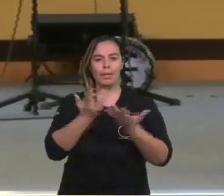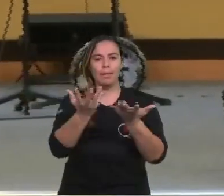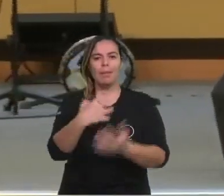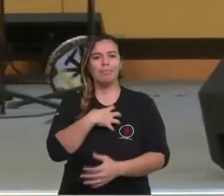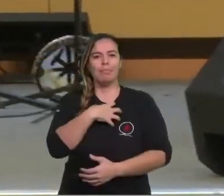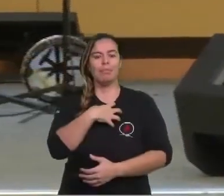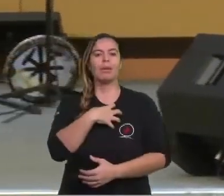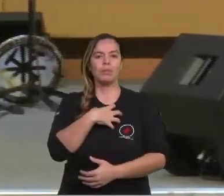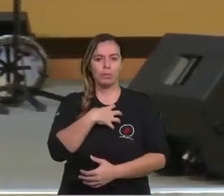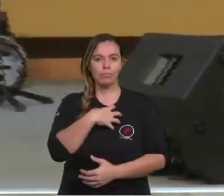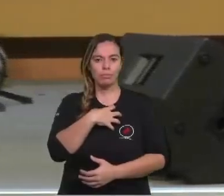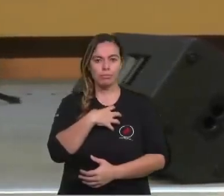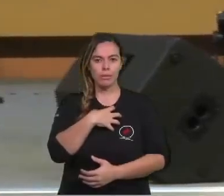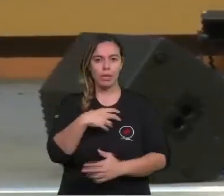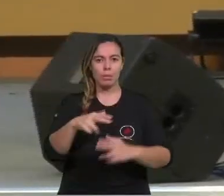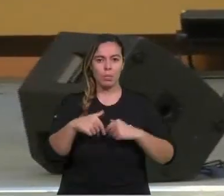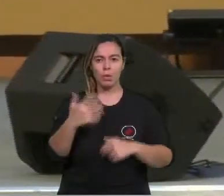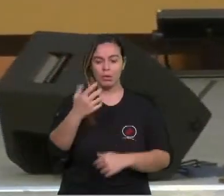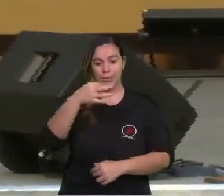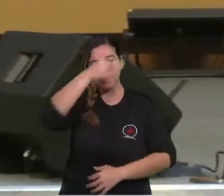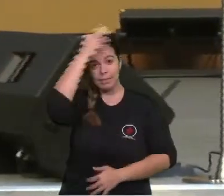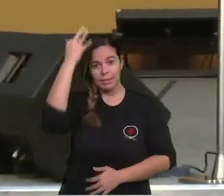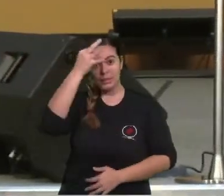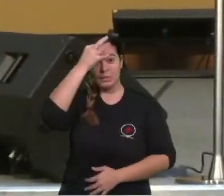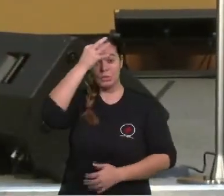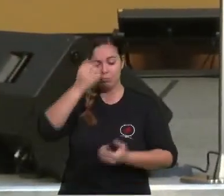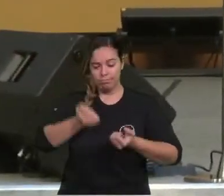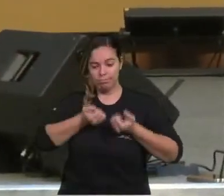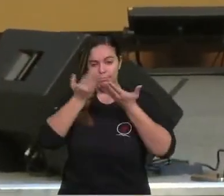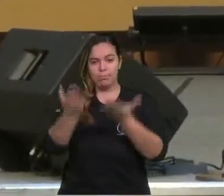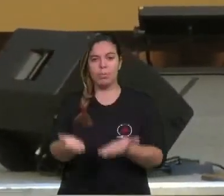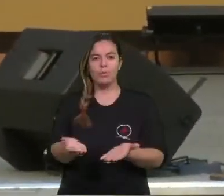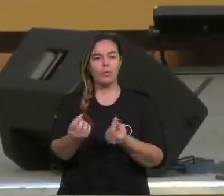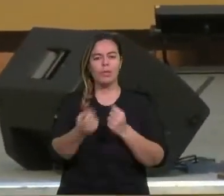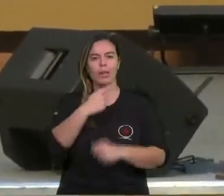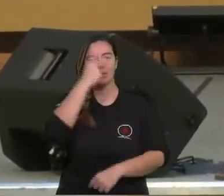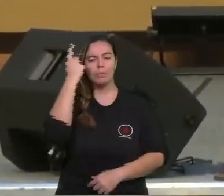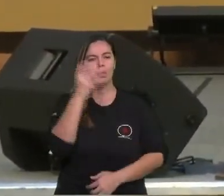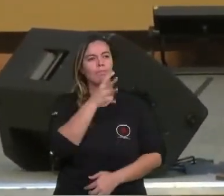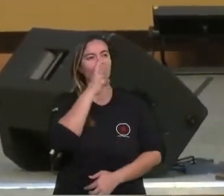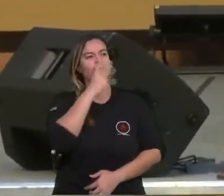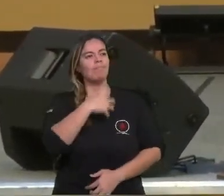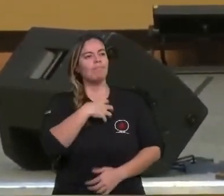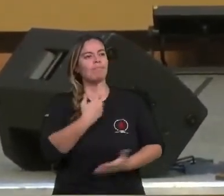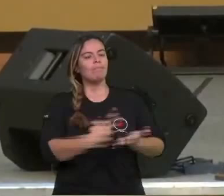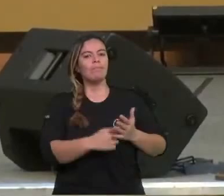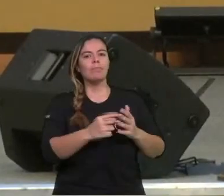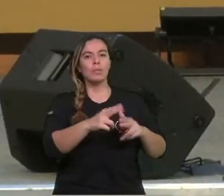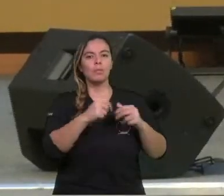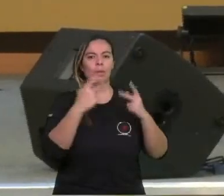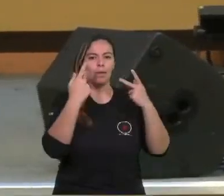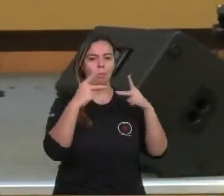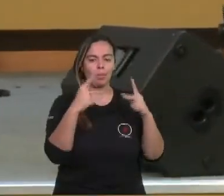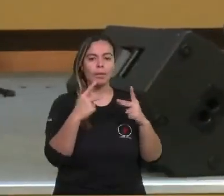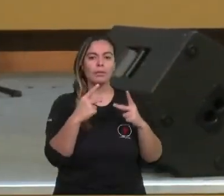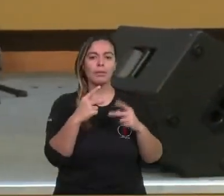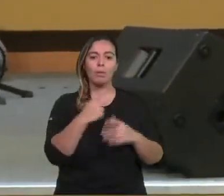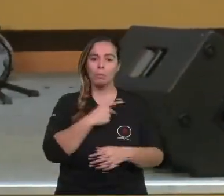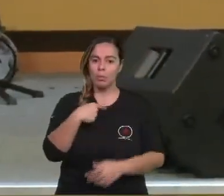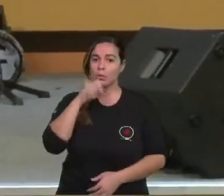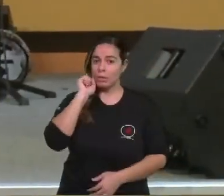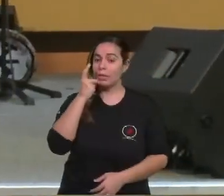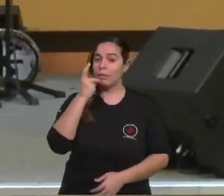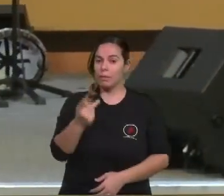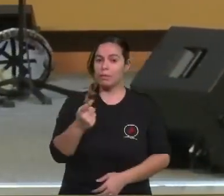de impacto, pelo nível de santidade que ela leva com que as pessoas, através do comprometimento da palavra, é aquilo que o pastor estava